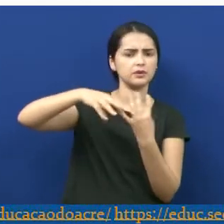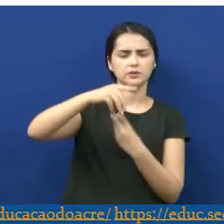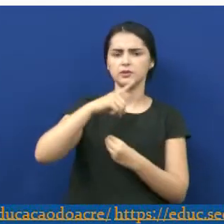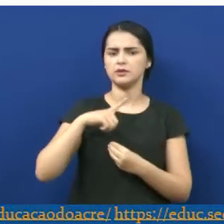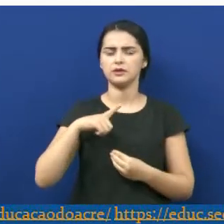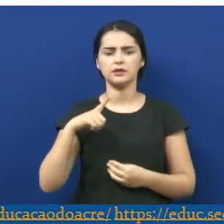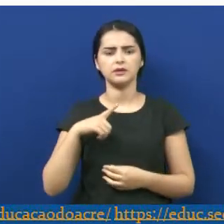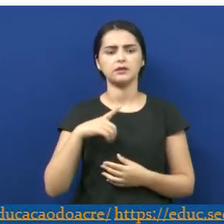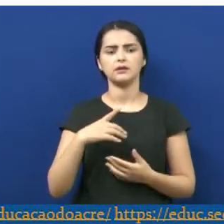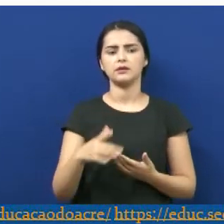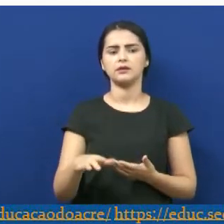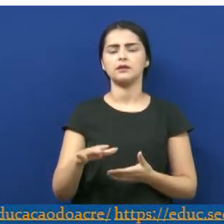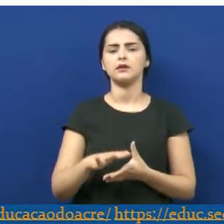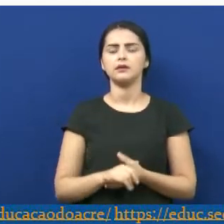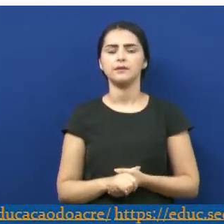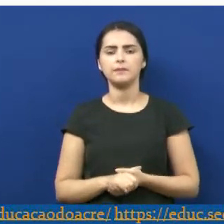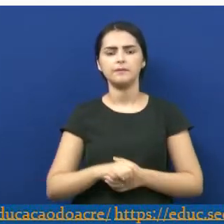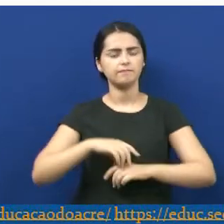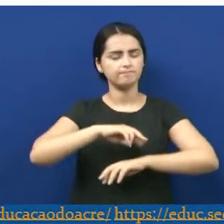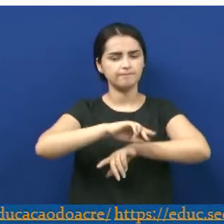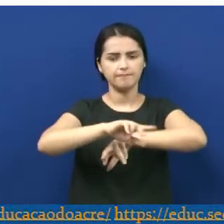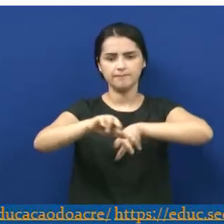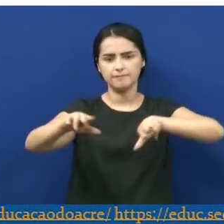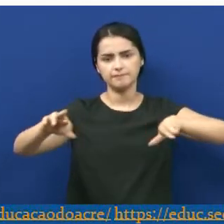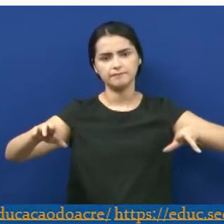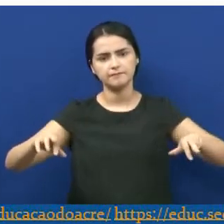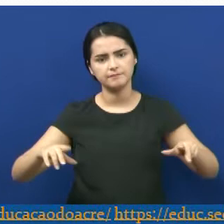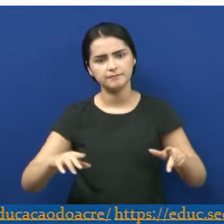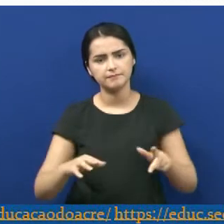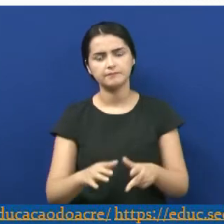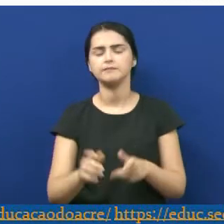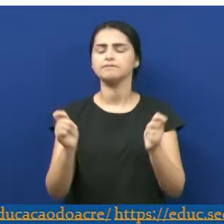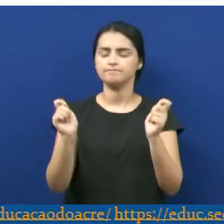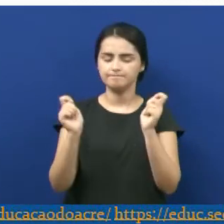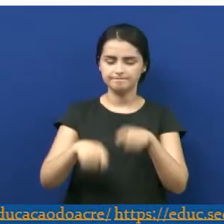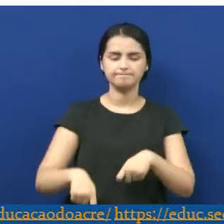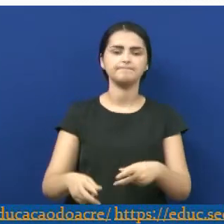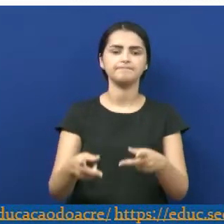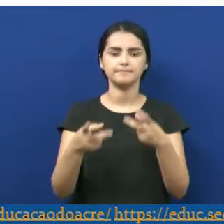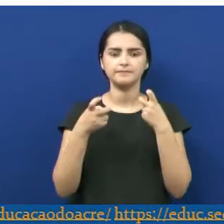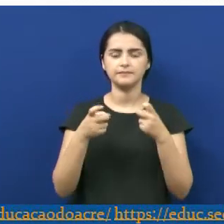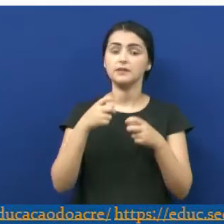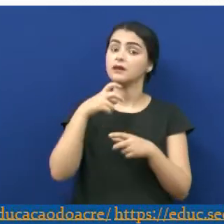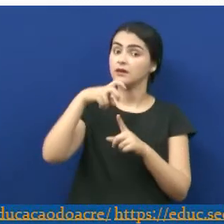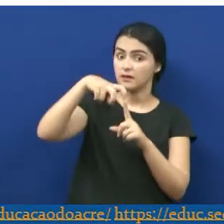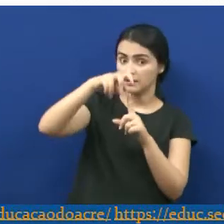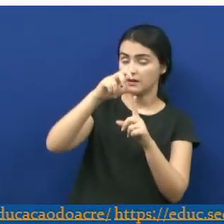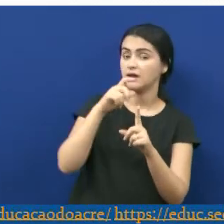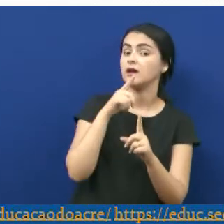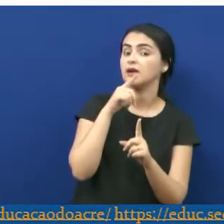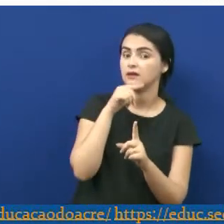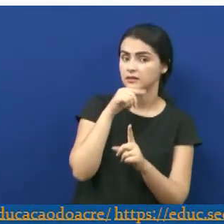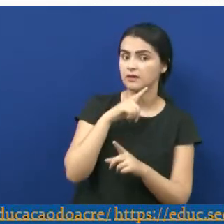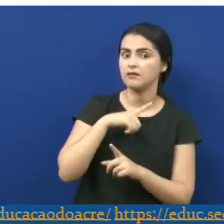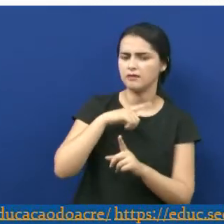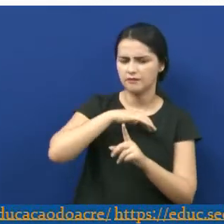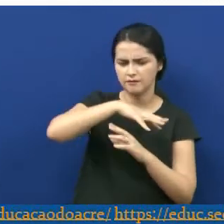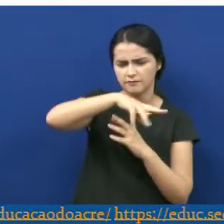bicarbonato, o cálcio, o sódio, o magnésio. E aí você percebe que essa água mineral tem todos esses